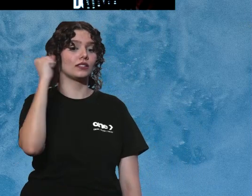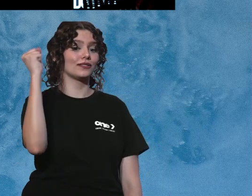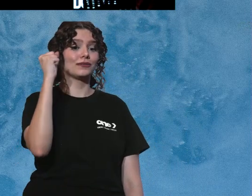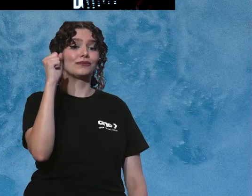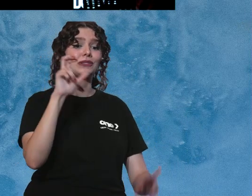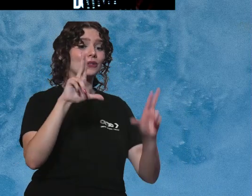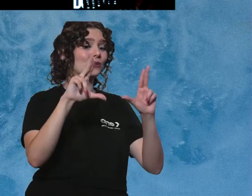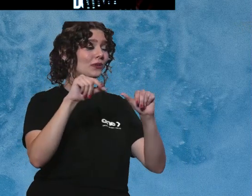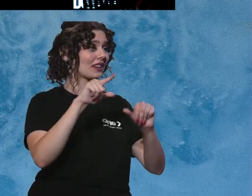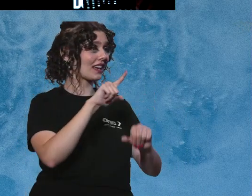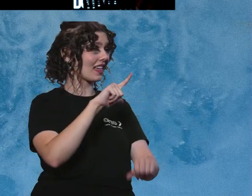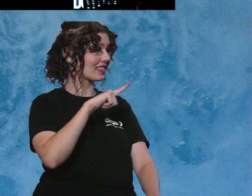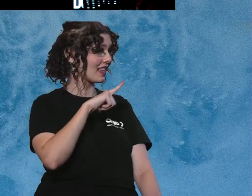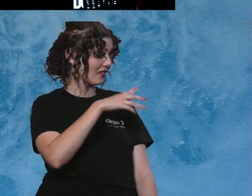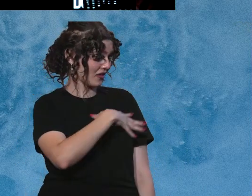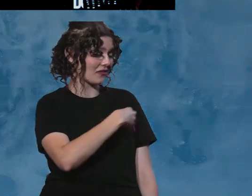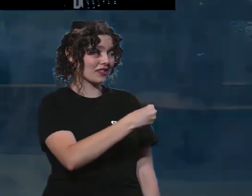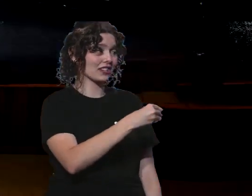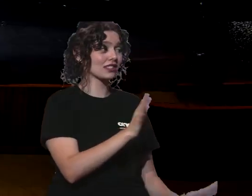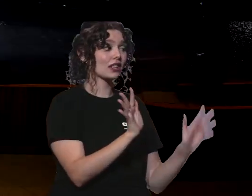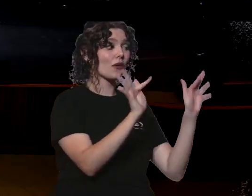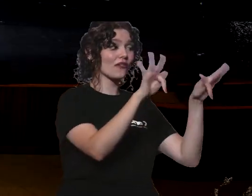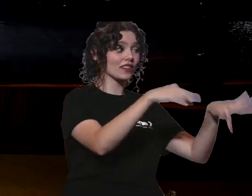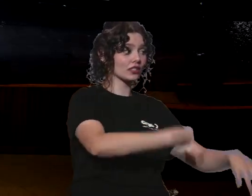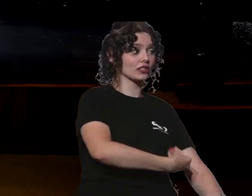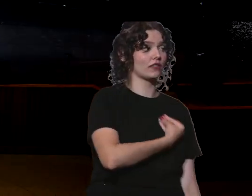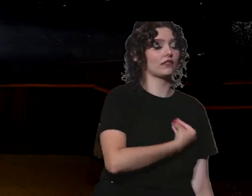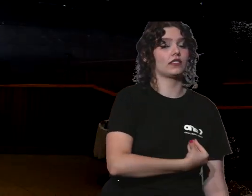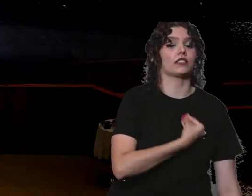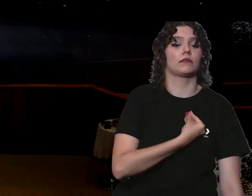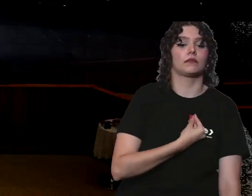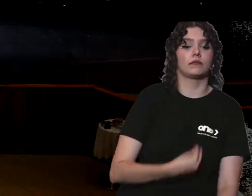filhos até o final da sua vida.